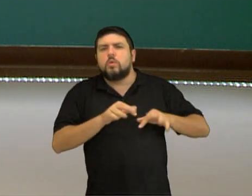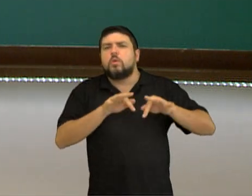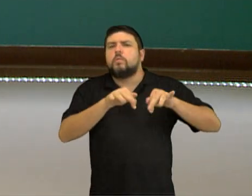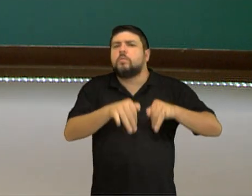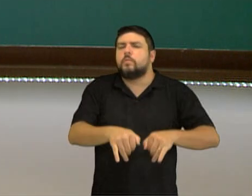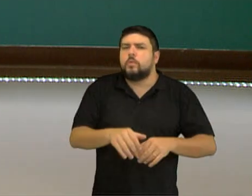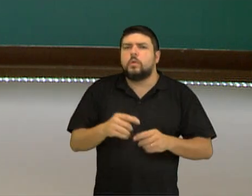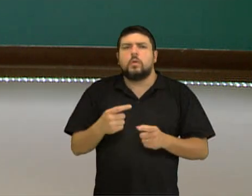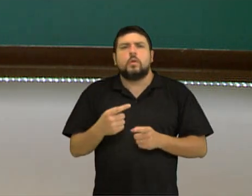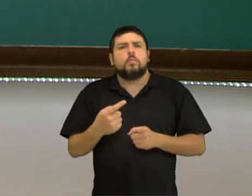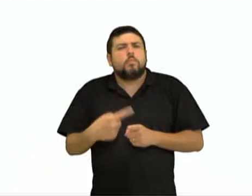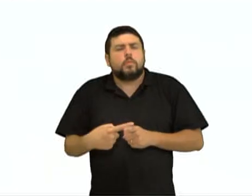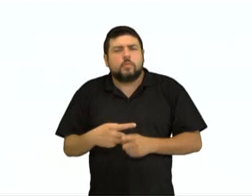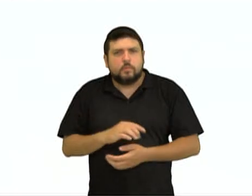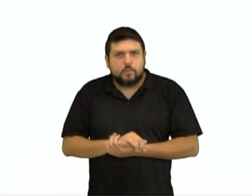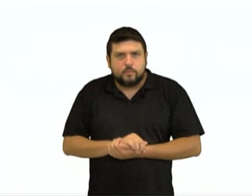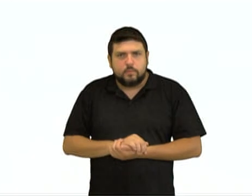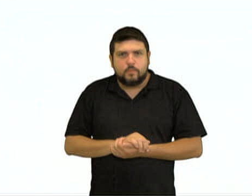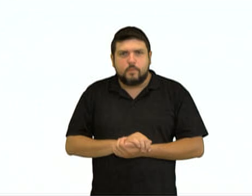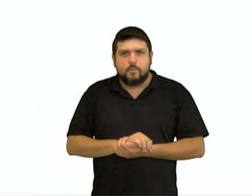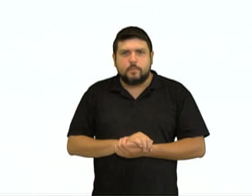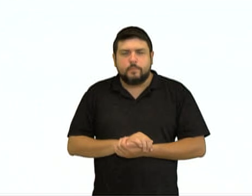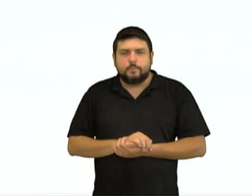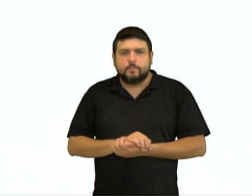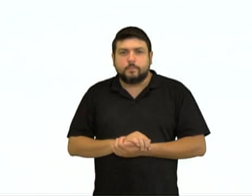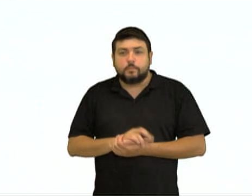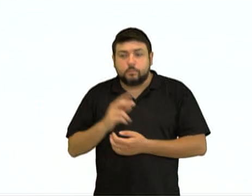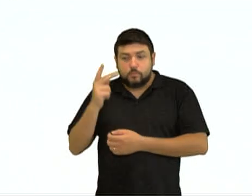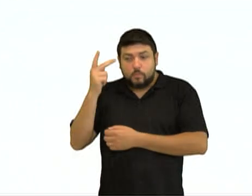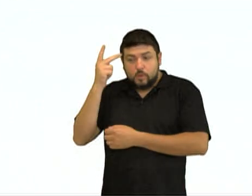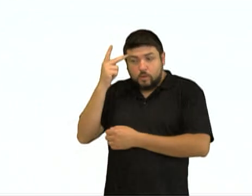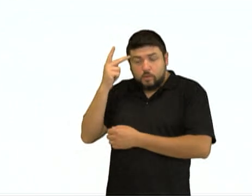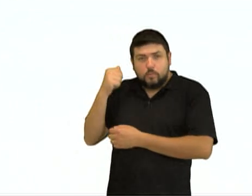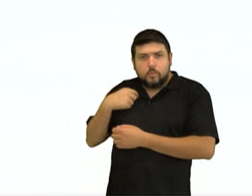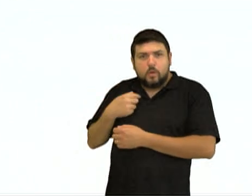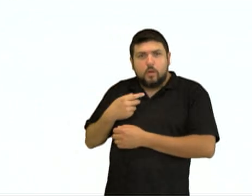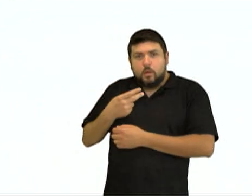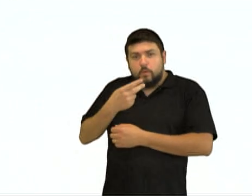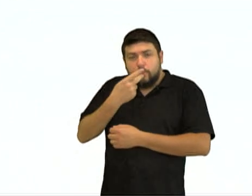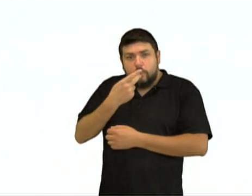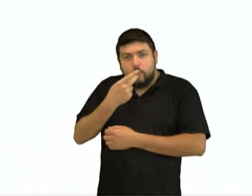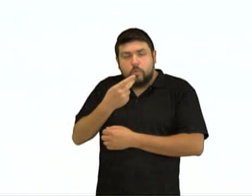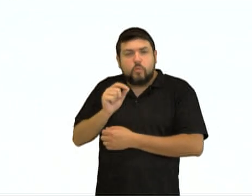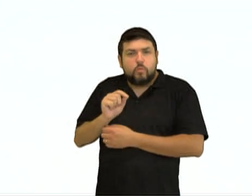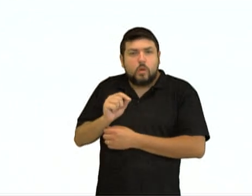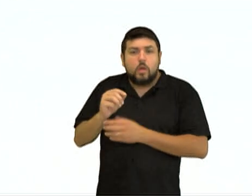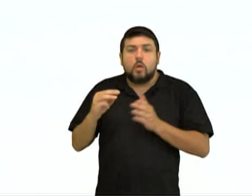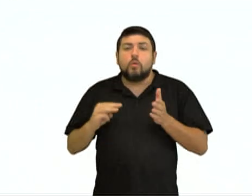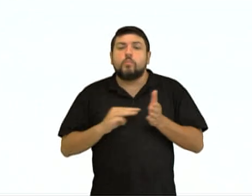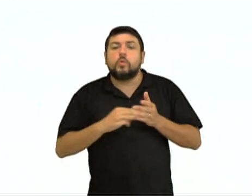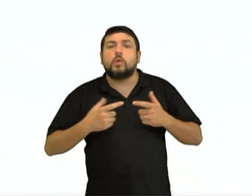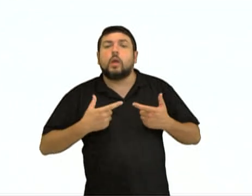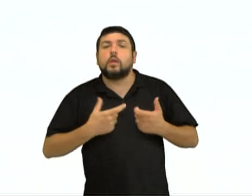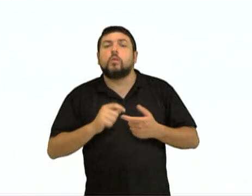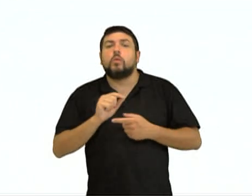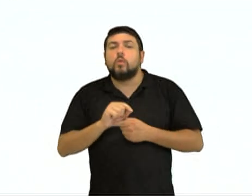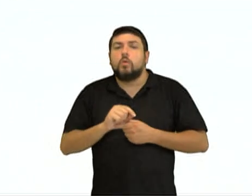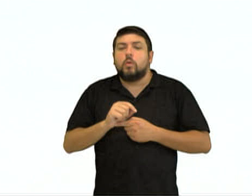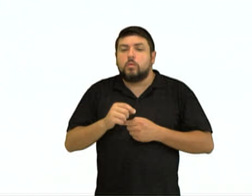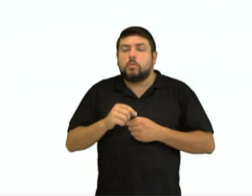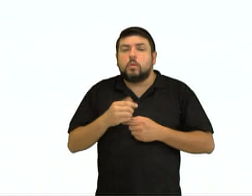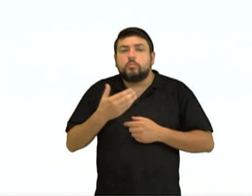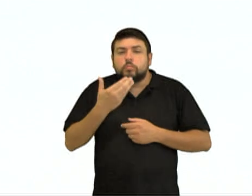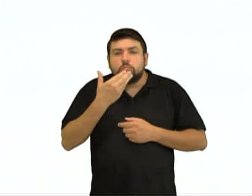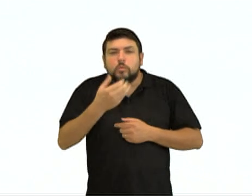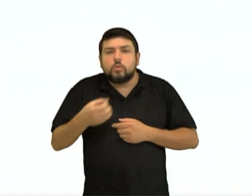32. Por quê? São Paulo alegava como motivo para a guerra a exigência de uma nova Constituição